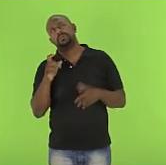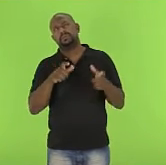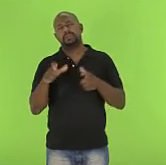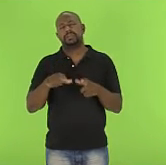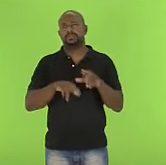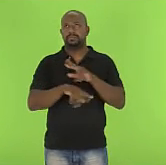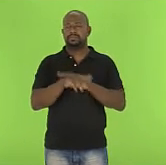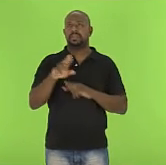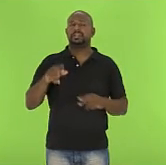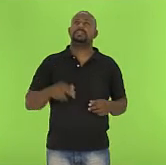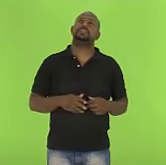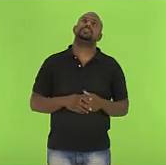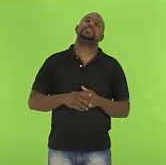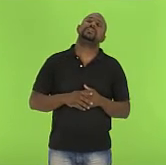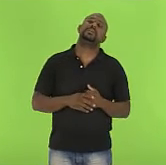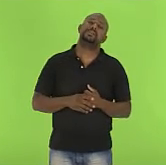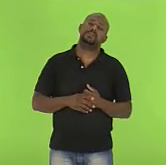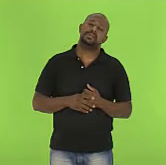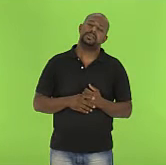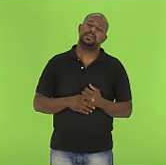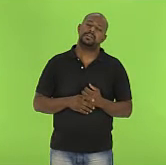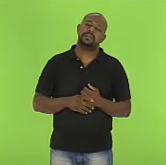lugares diferentes.